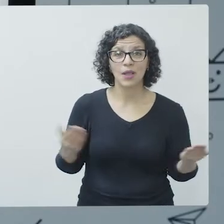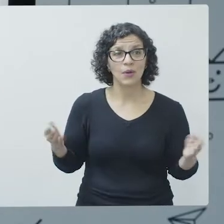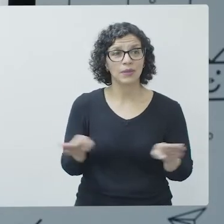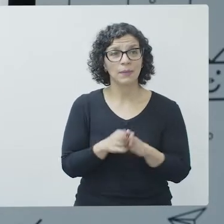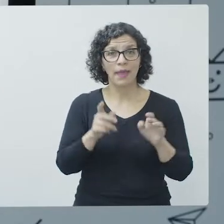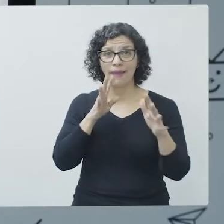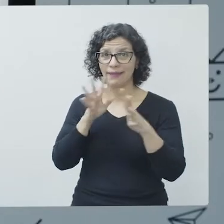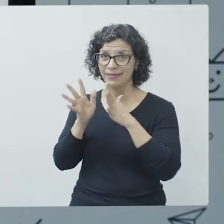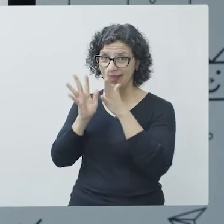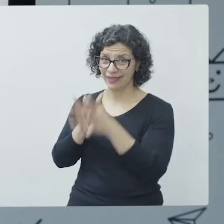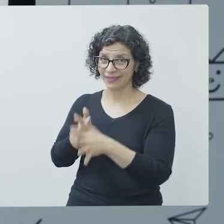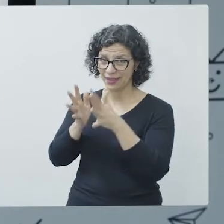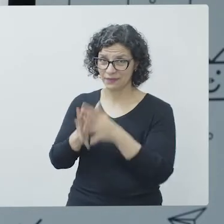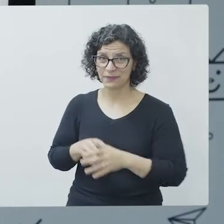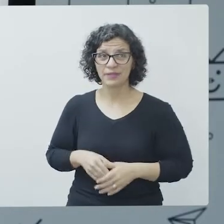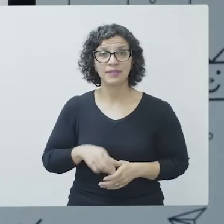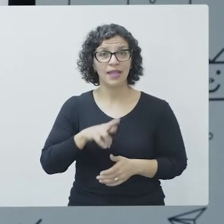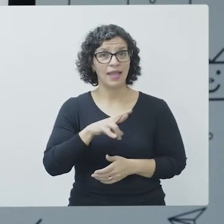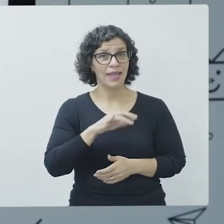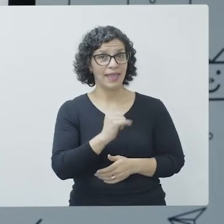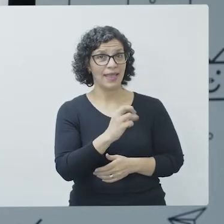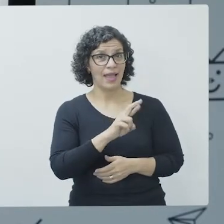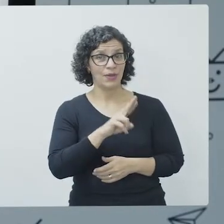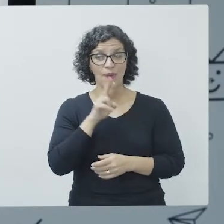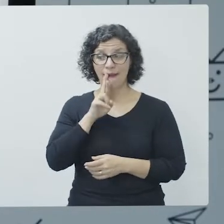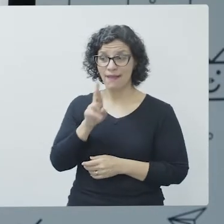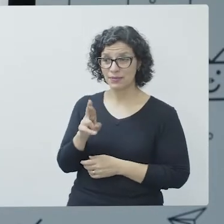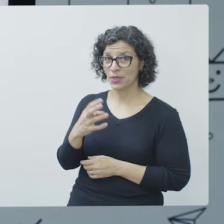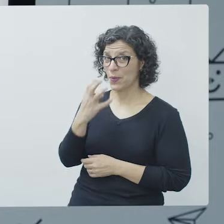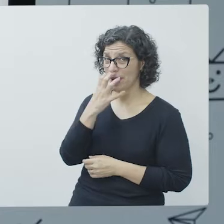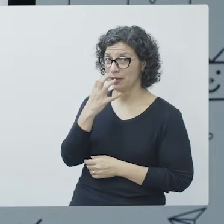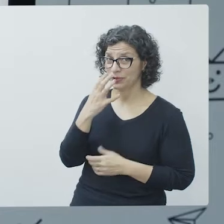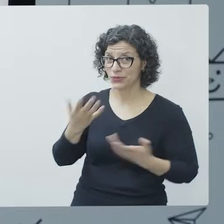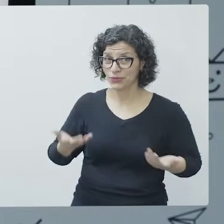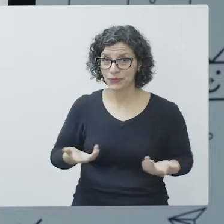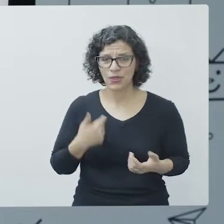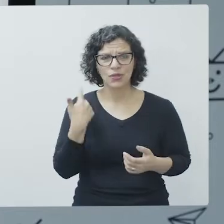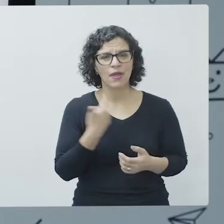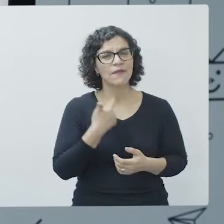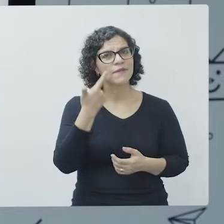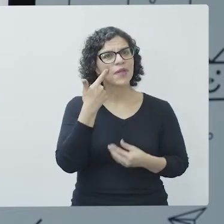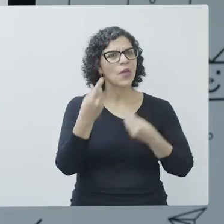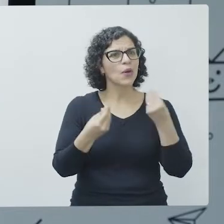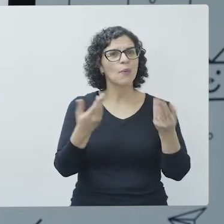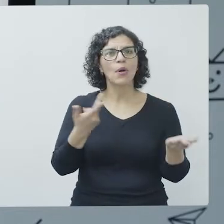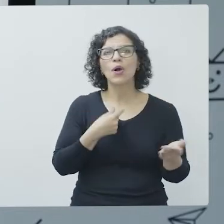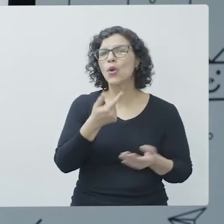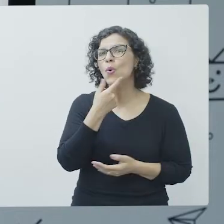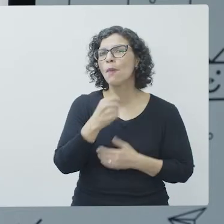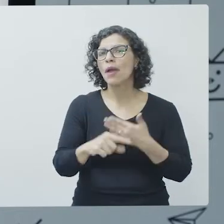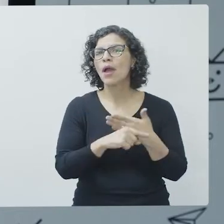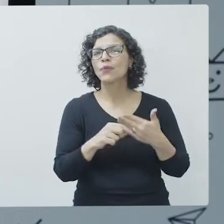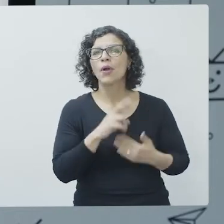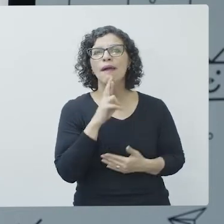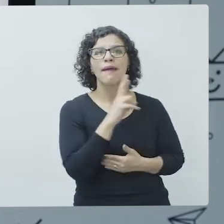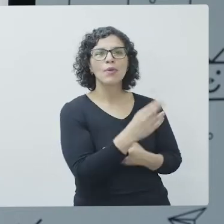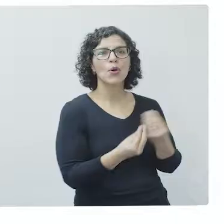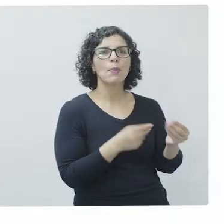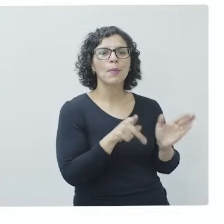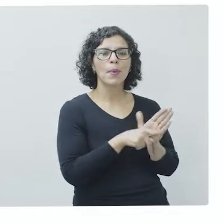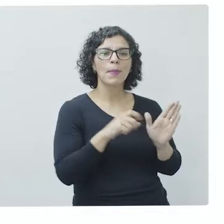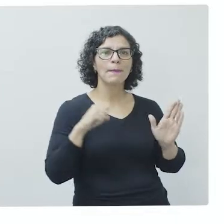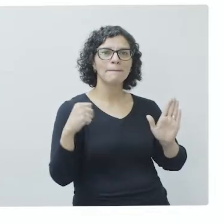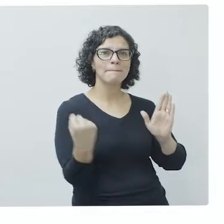essa entrevista, né, Ricardo e cachorro, para a gente tentar nos antecipar. O que o nosso autor poderia fazer